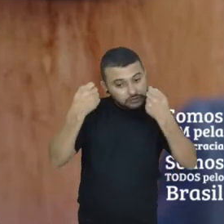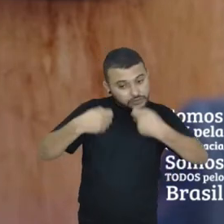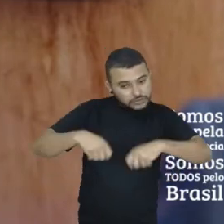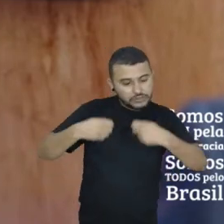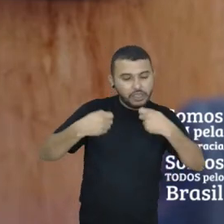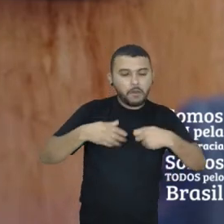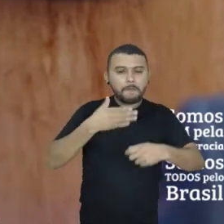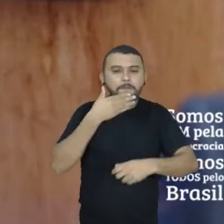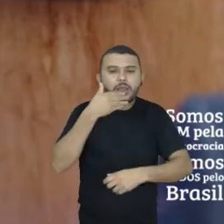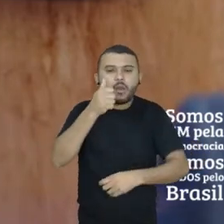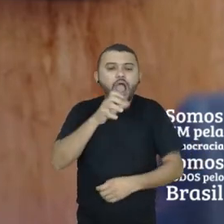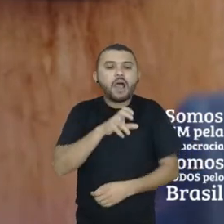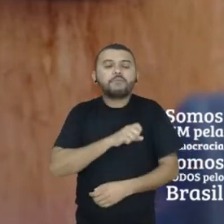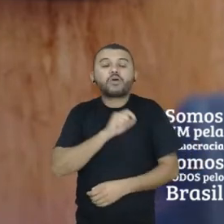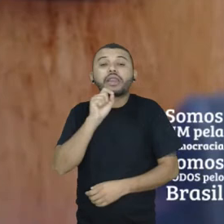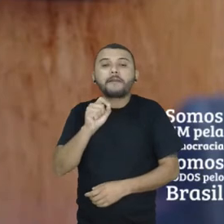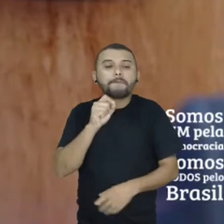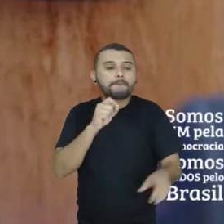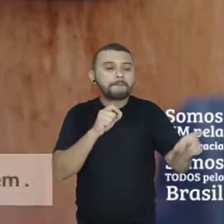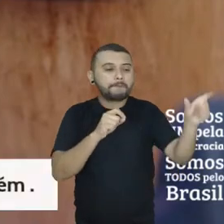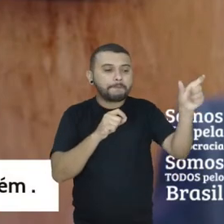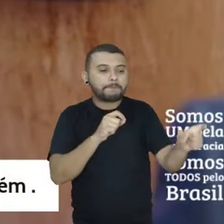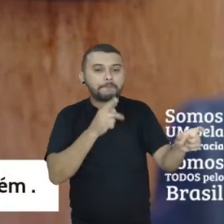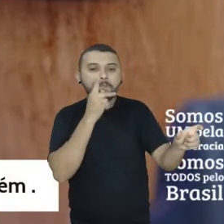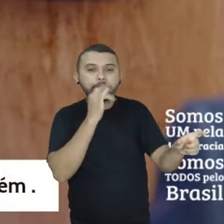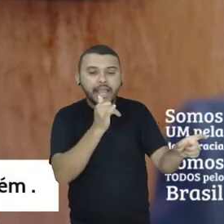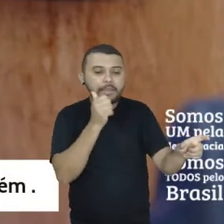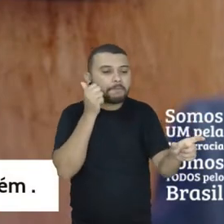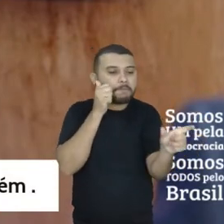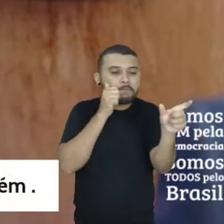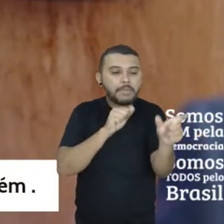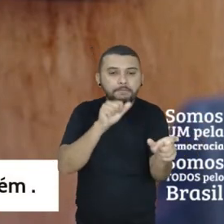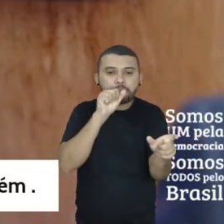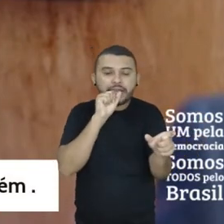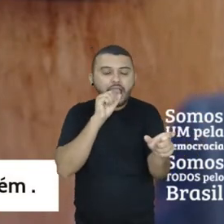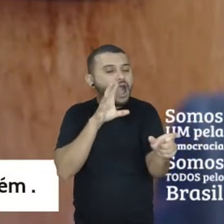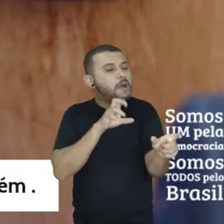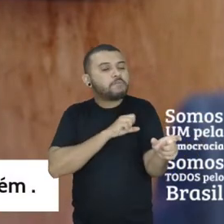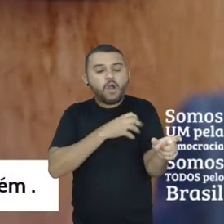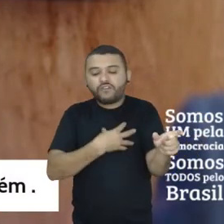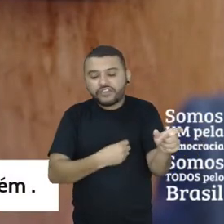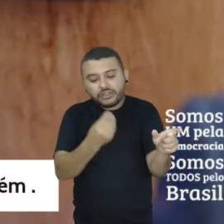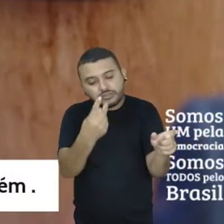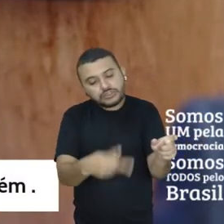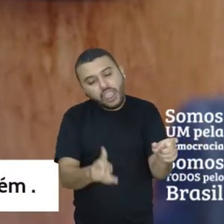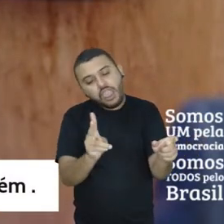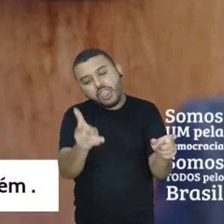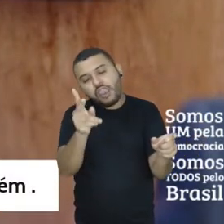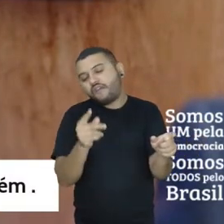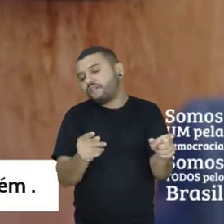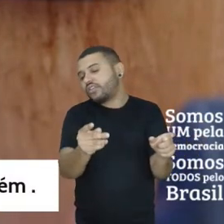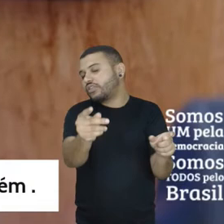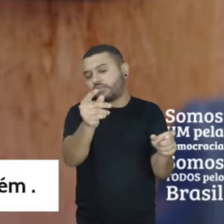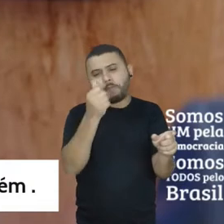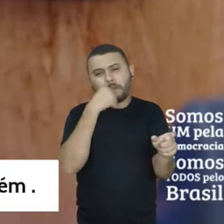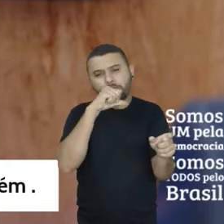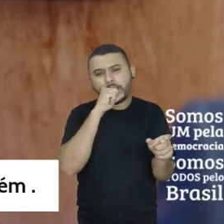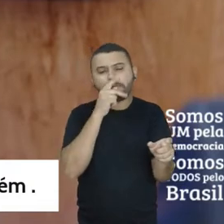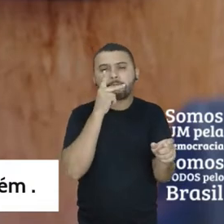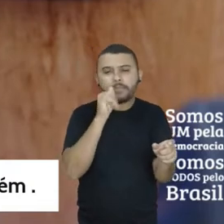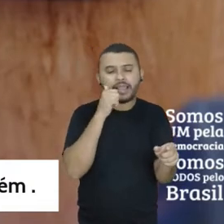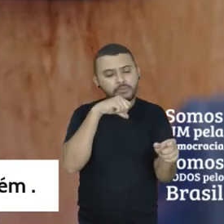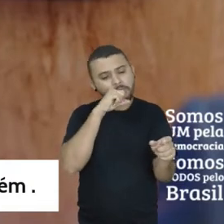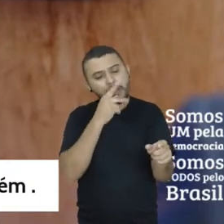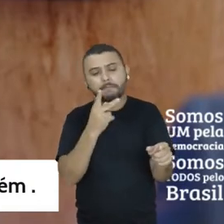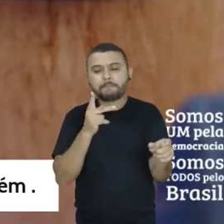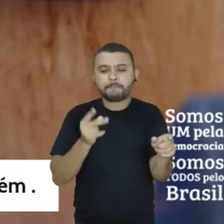pai ou de uma mãe pelos filhos. É um amor que você não mensura. O que, que os pais querem para os